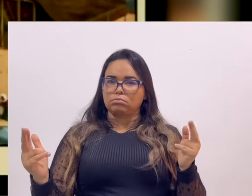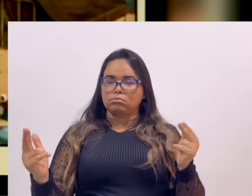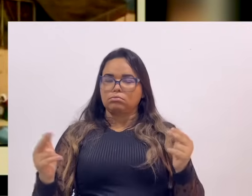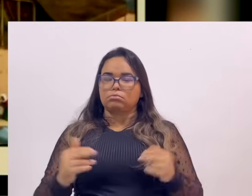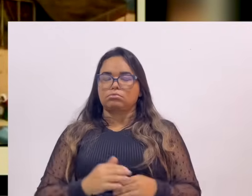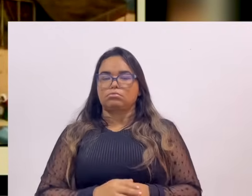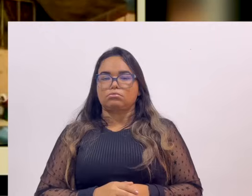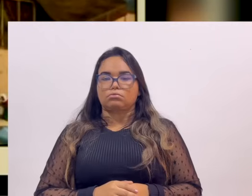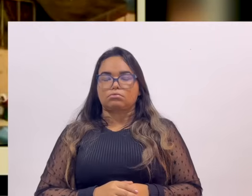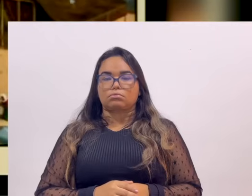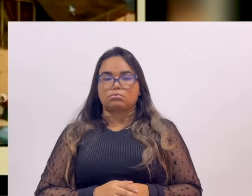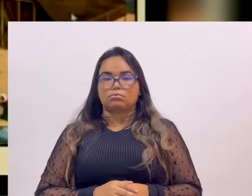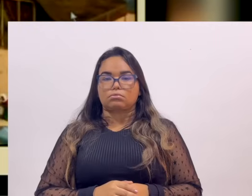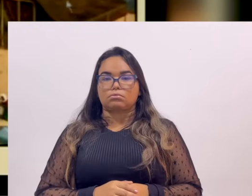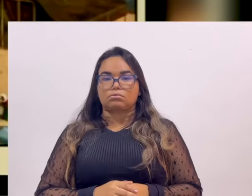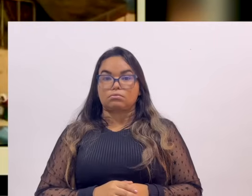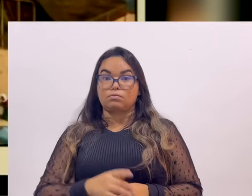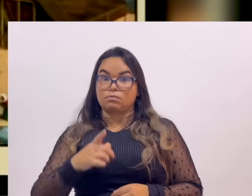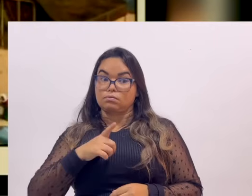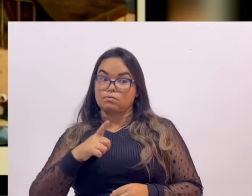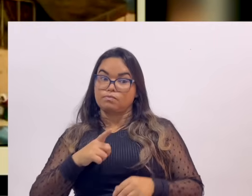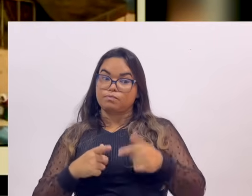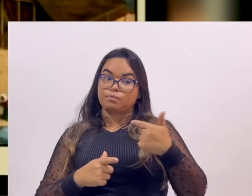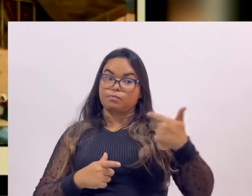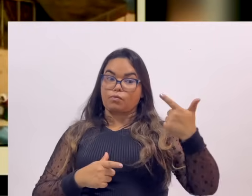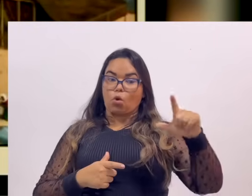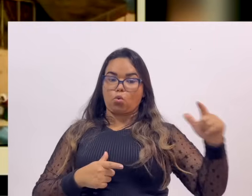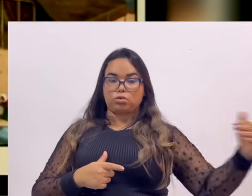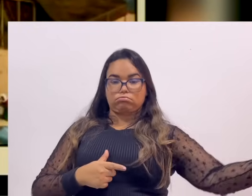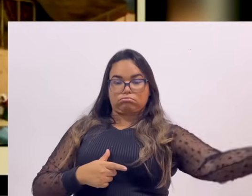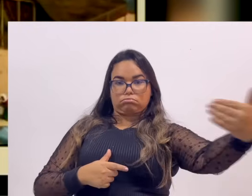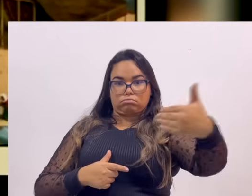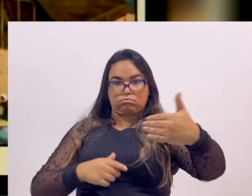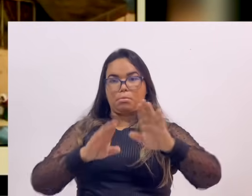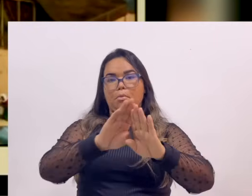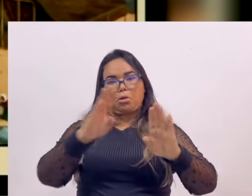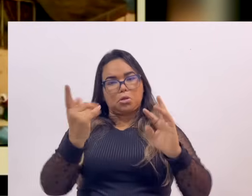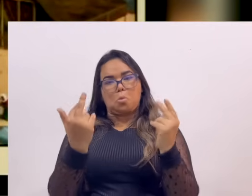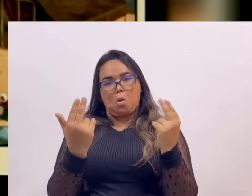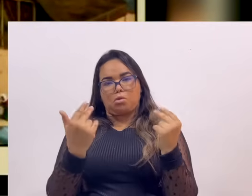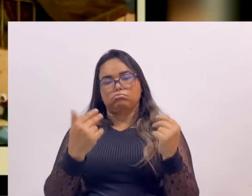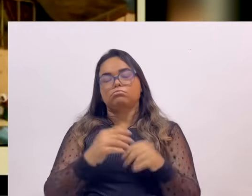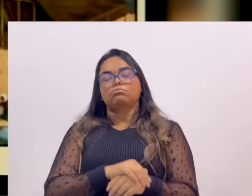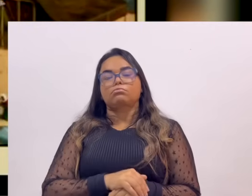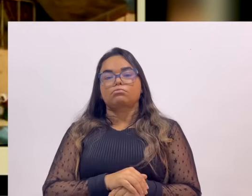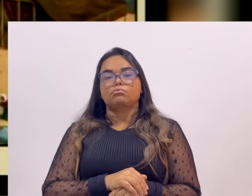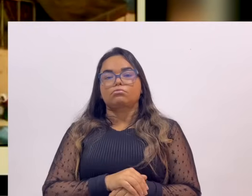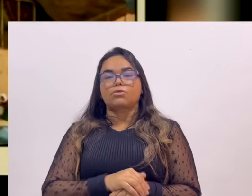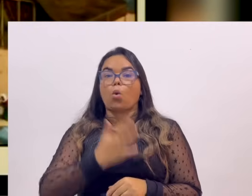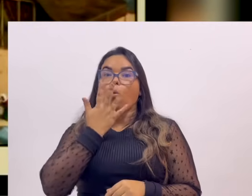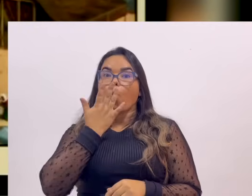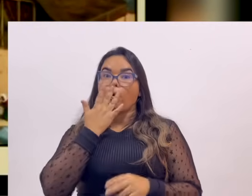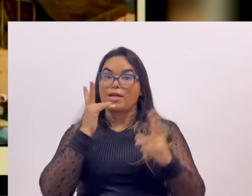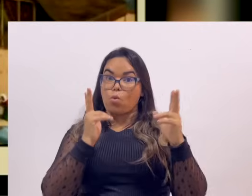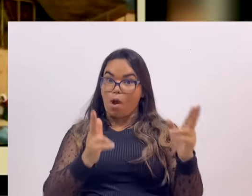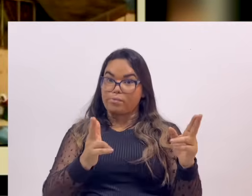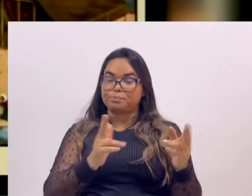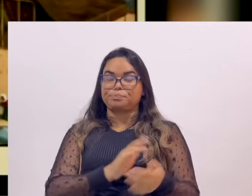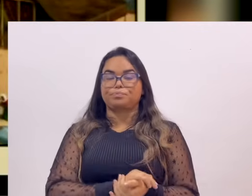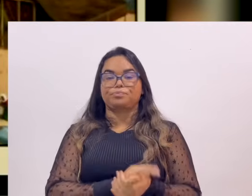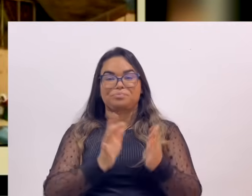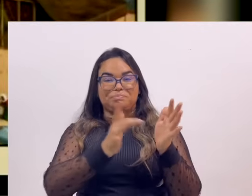E depois havia outra no interior que tinha o mesmo material, as mesmas cores. Portanto, Cristo é